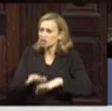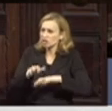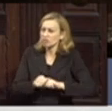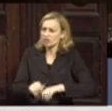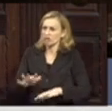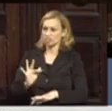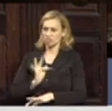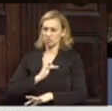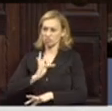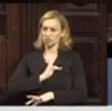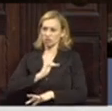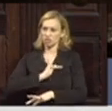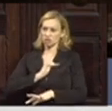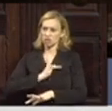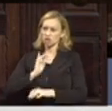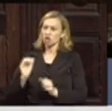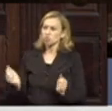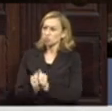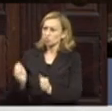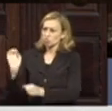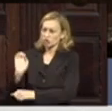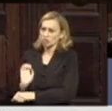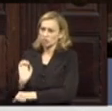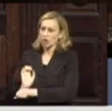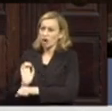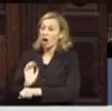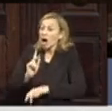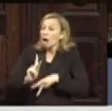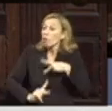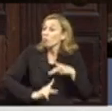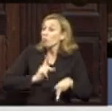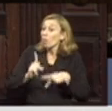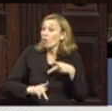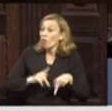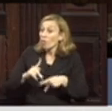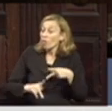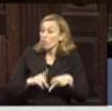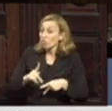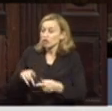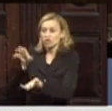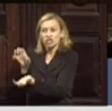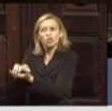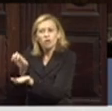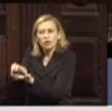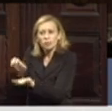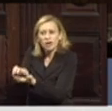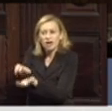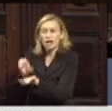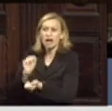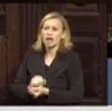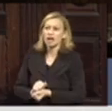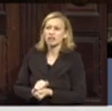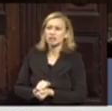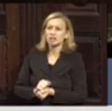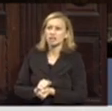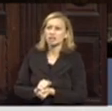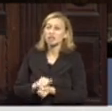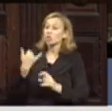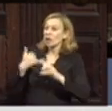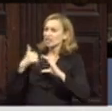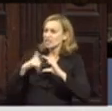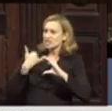foram detidas, 15 adolescentes infratores foram apreendidos. E é muito curioso que,